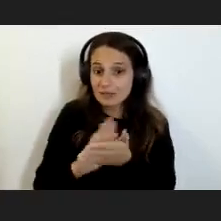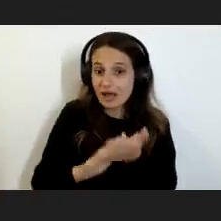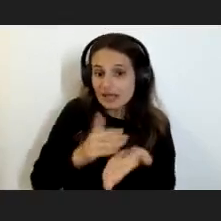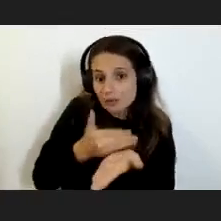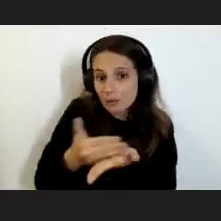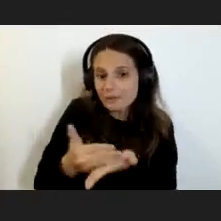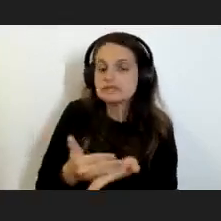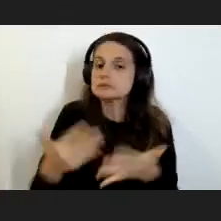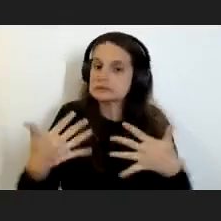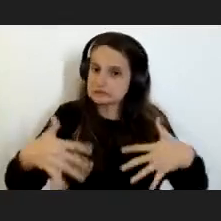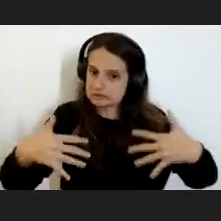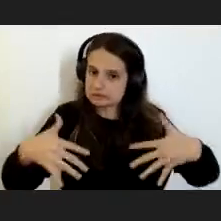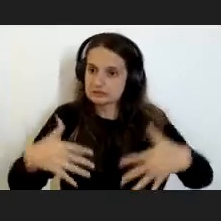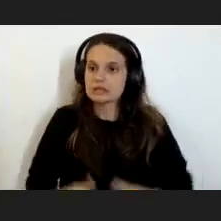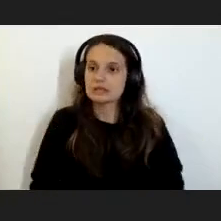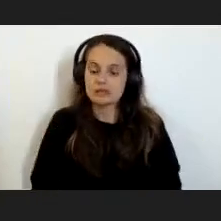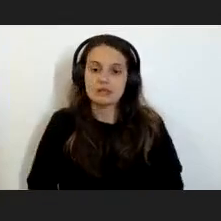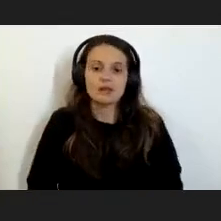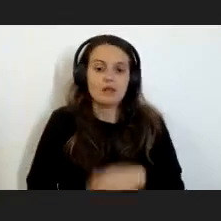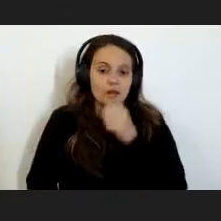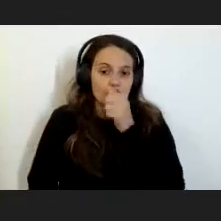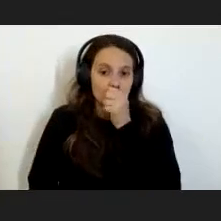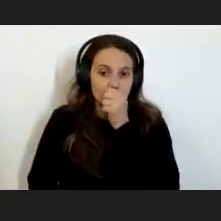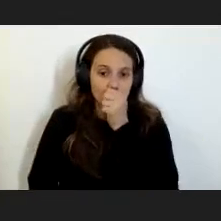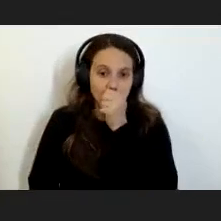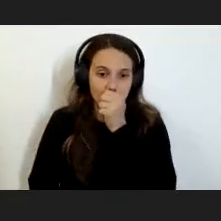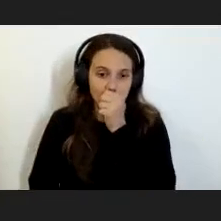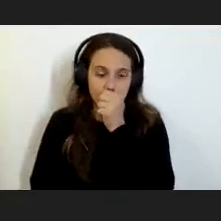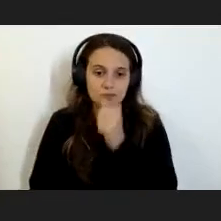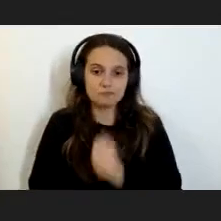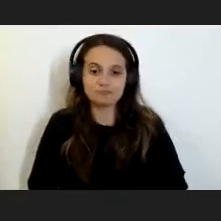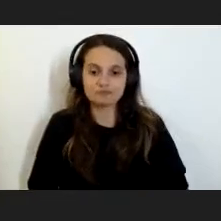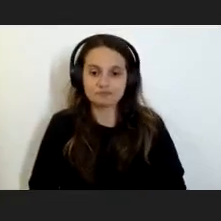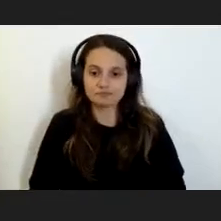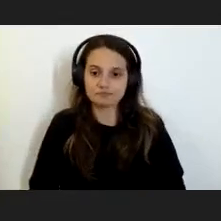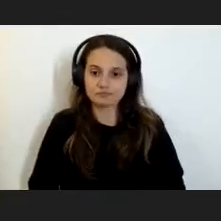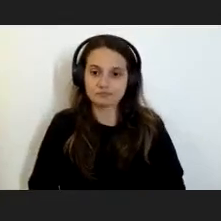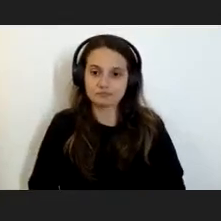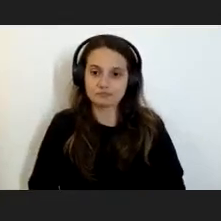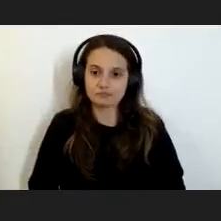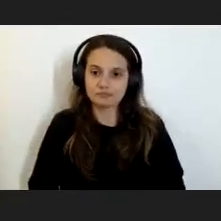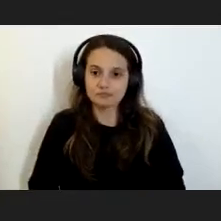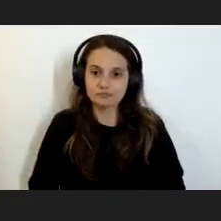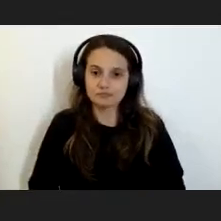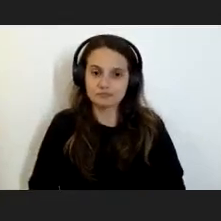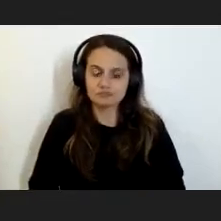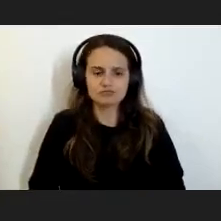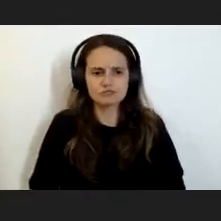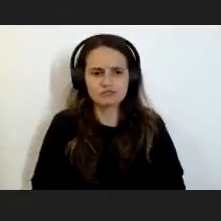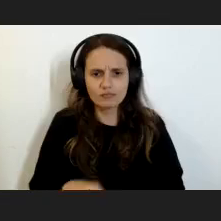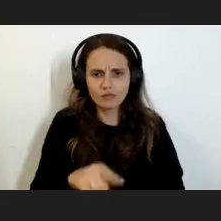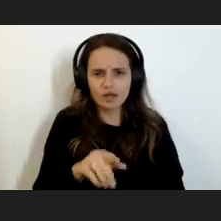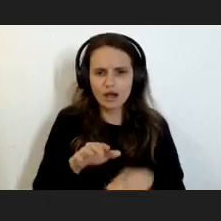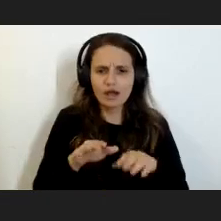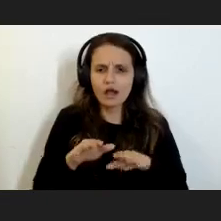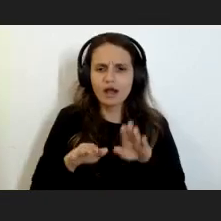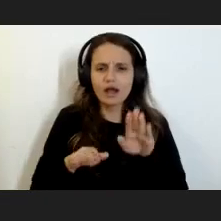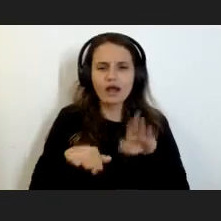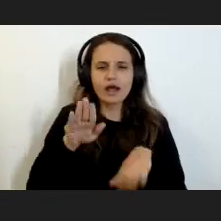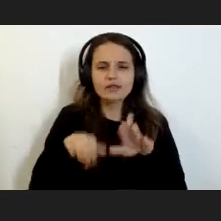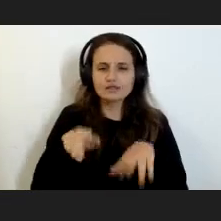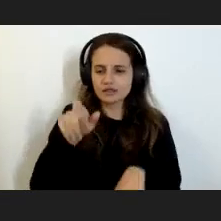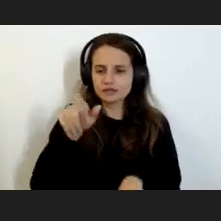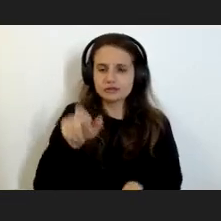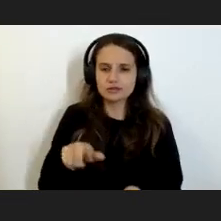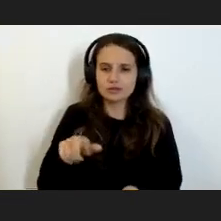tá? Vamos lá, deixa eu ver aqui. Inclusive, não sei se vocês já viram às vezes a pessoa vai pegar alguma